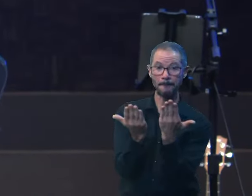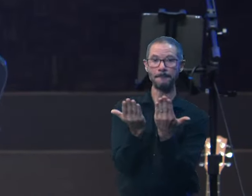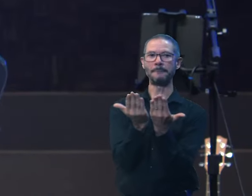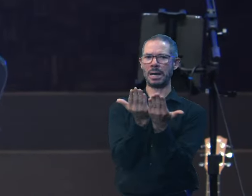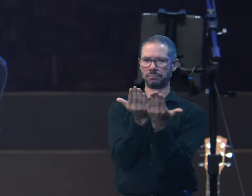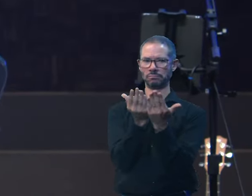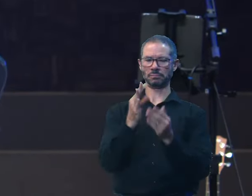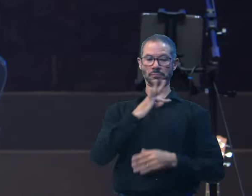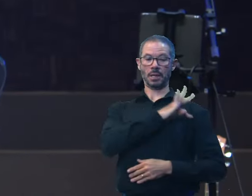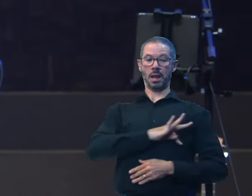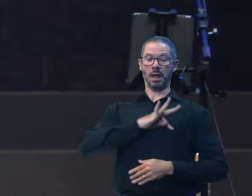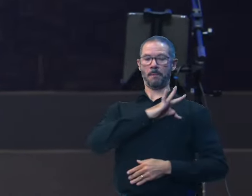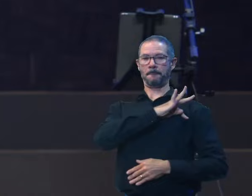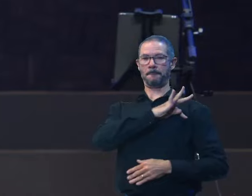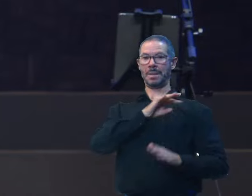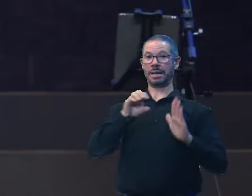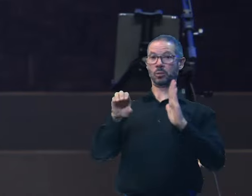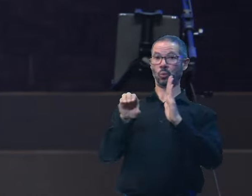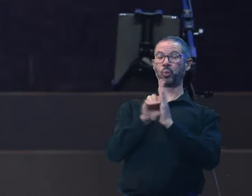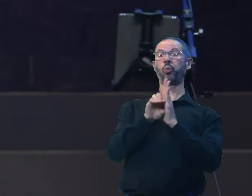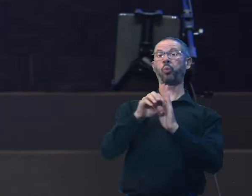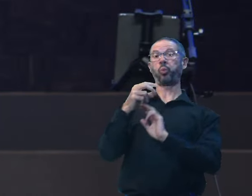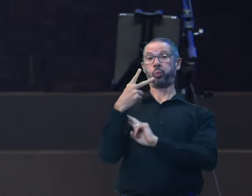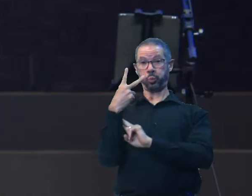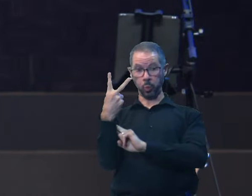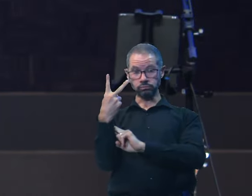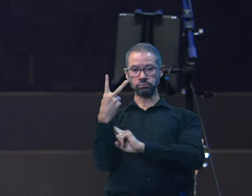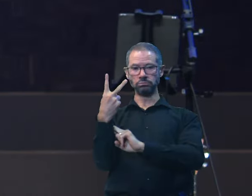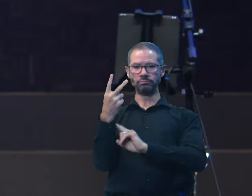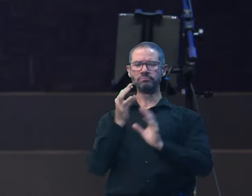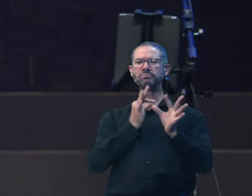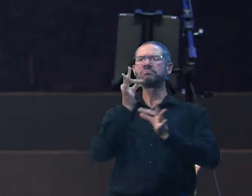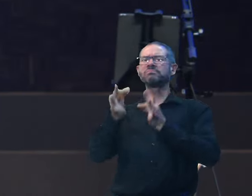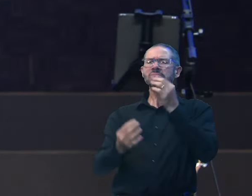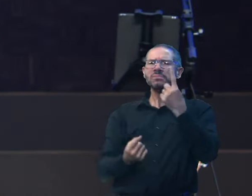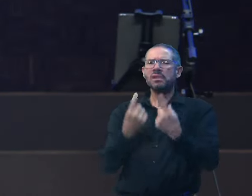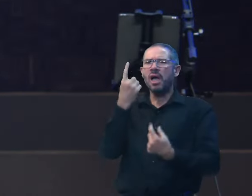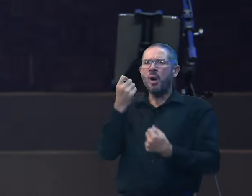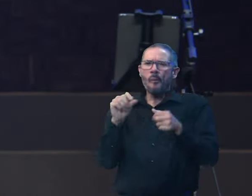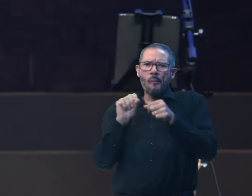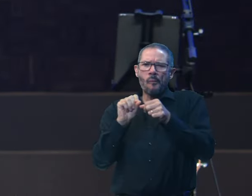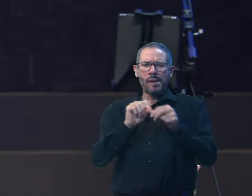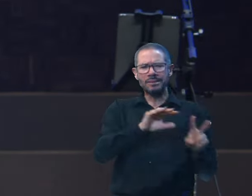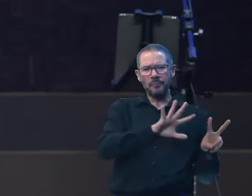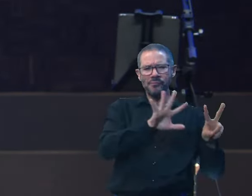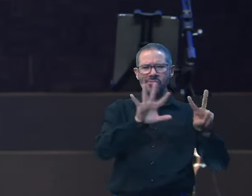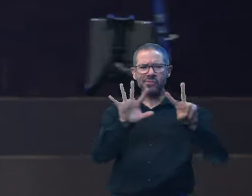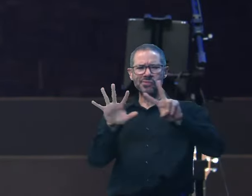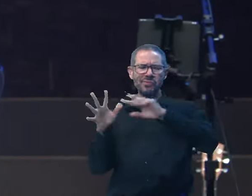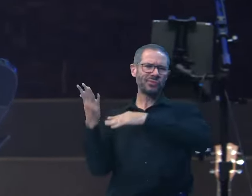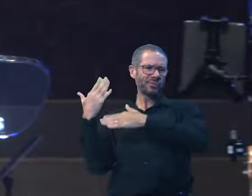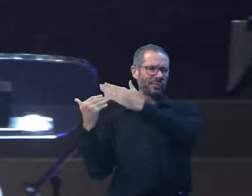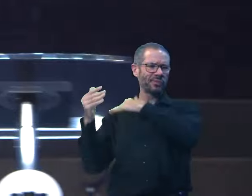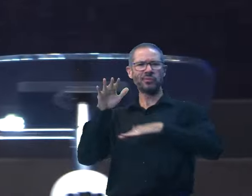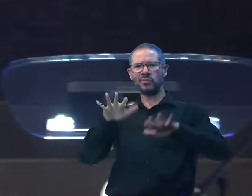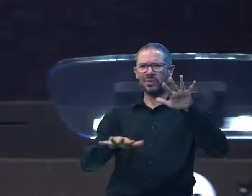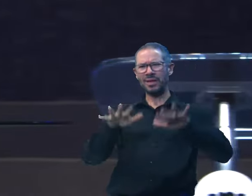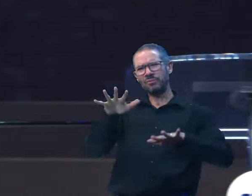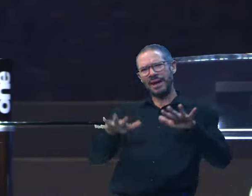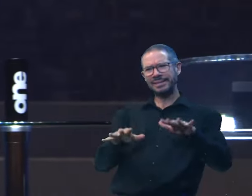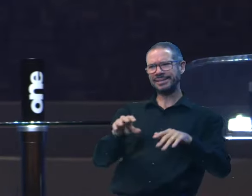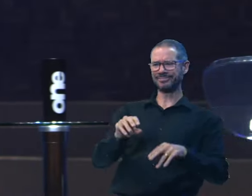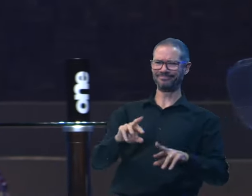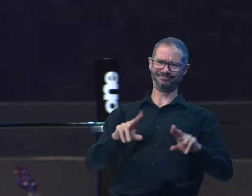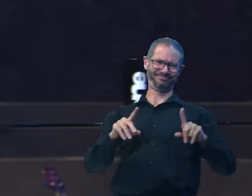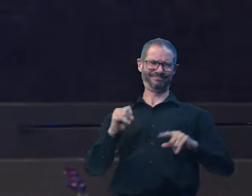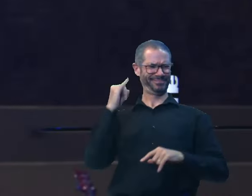lugar, Filipenses 2. Enquanto isso, quero contar para vocês algo que eu fiz algumas semanas atrás, que talvez não tenha sido uma boa